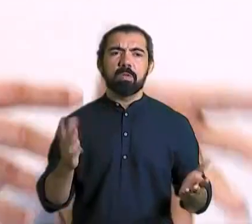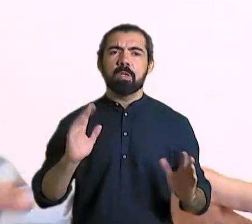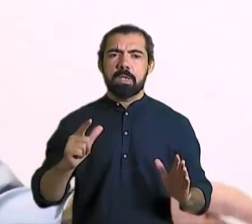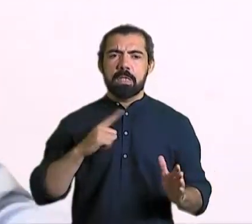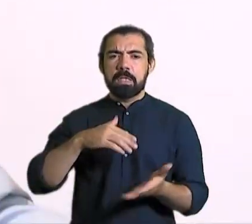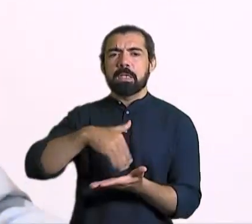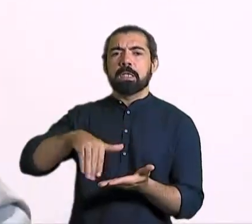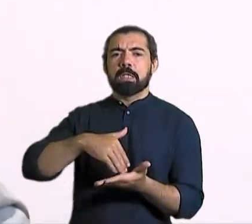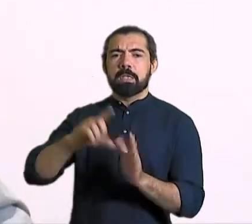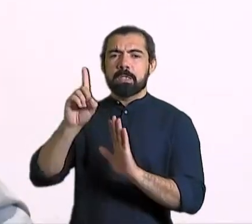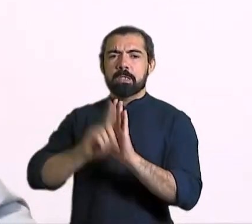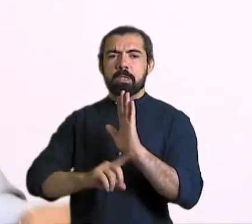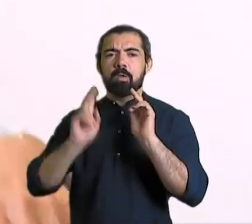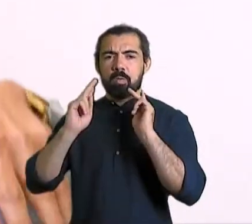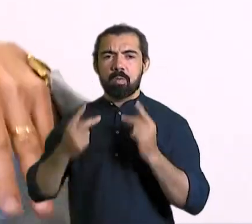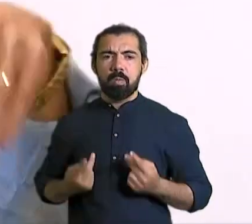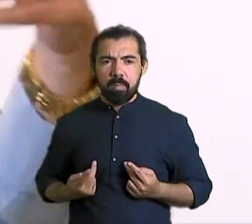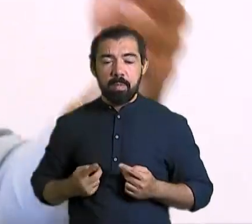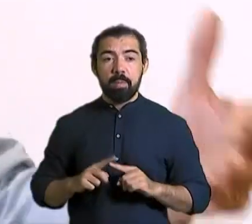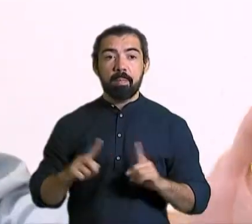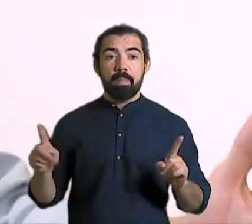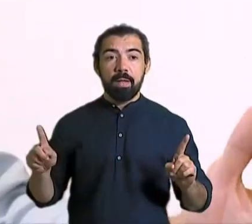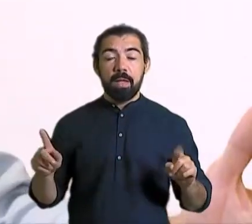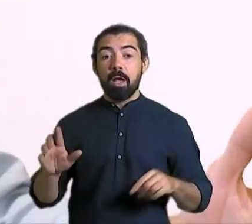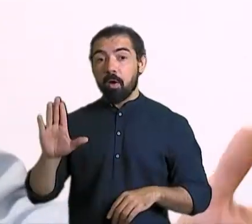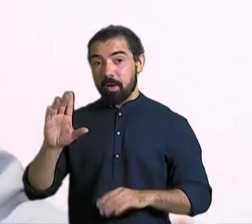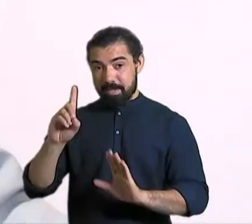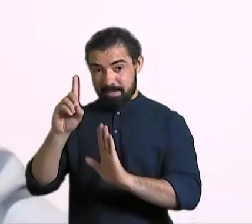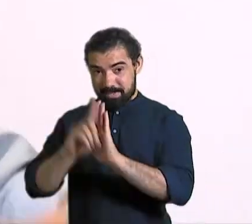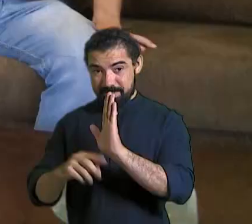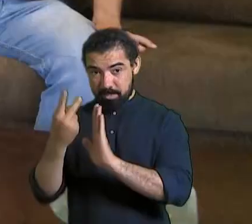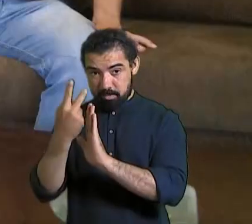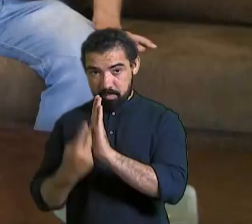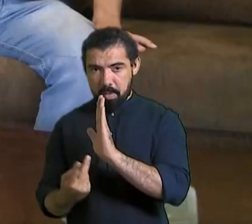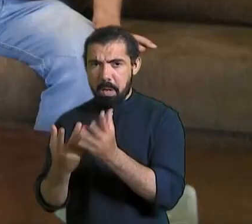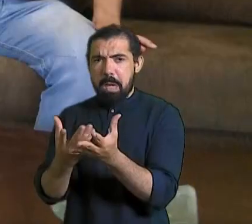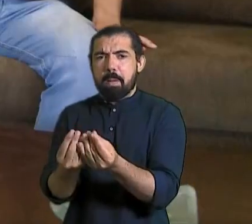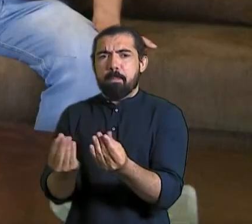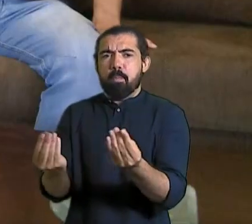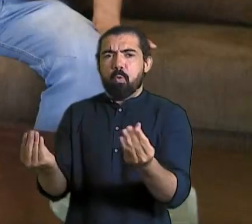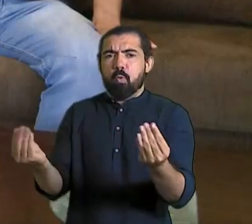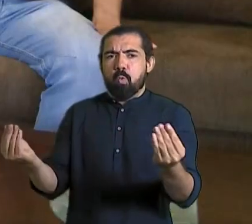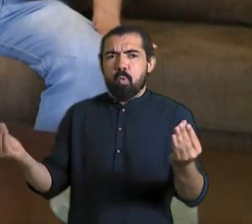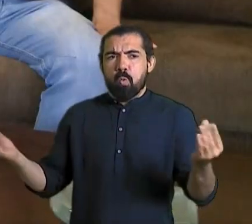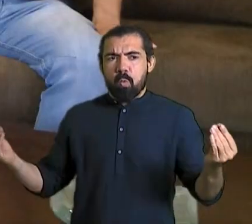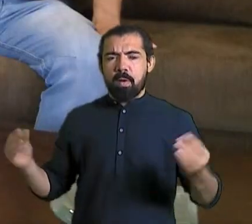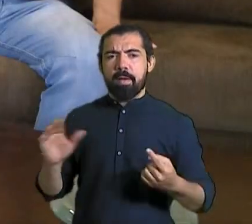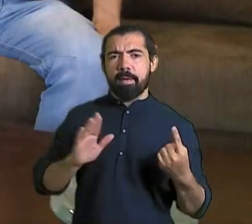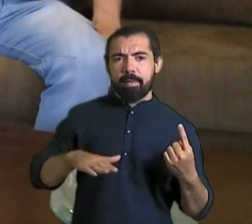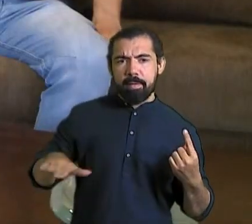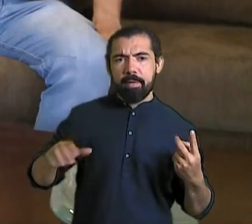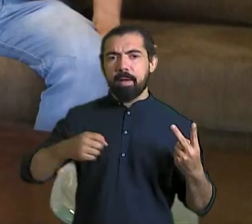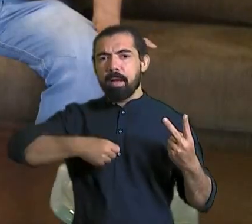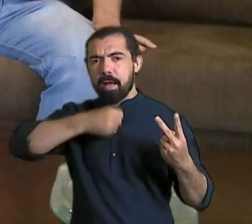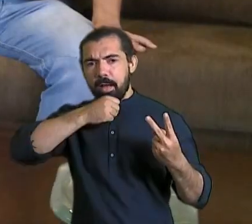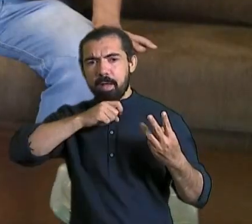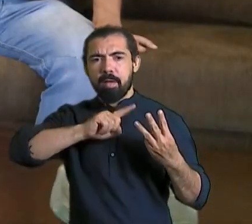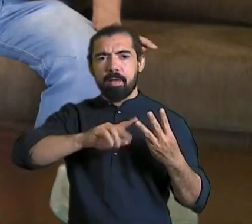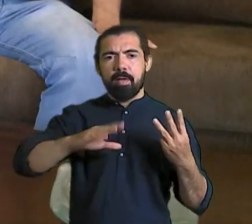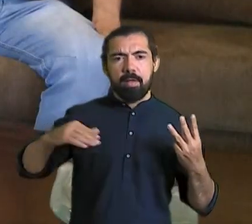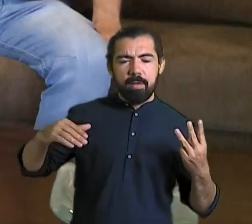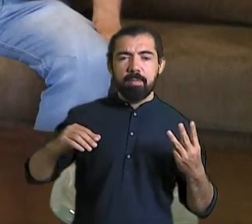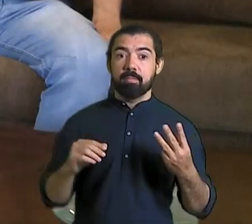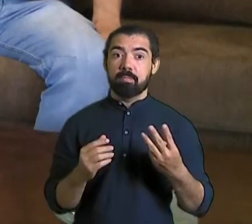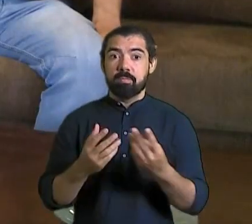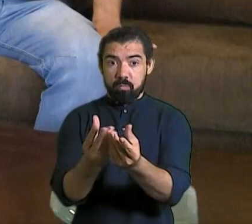Secretaria de Direitos Humanos. Mas o guarda-chuva é muito grande. Exatamente. Né? Direitos humanos da criança, abrange do tudo, né? Engloba muita gente. A